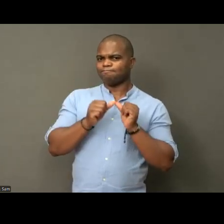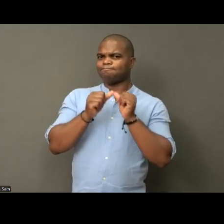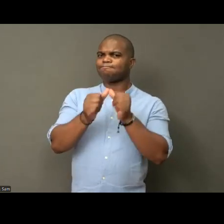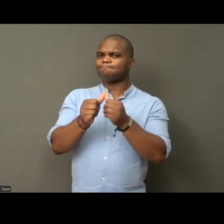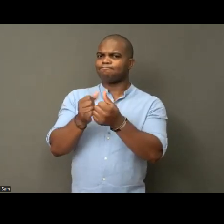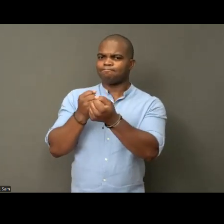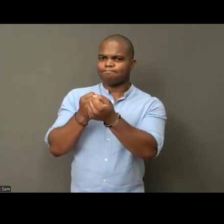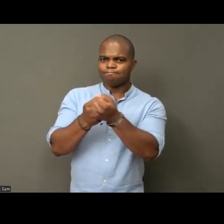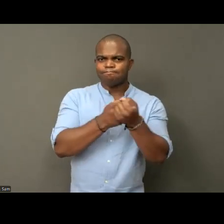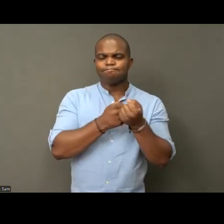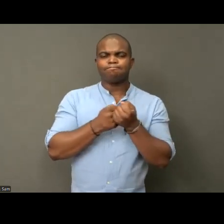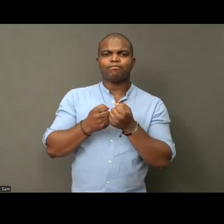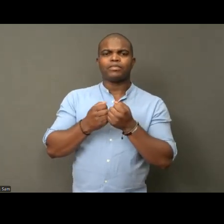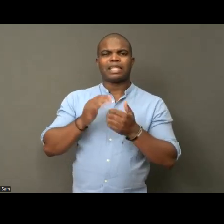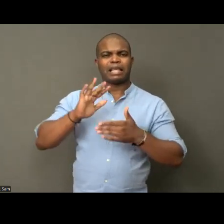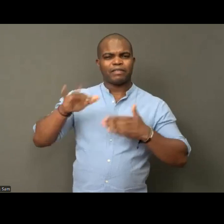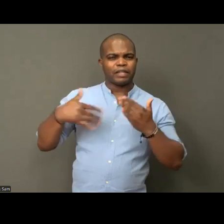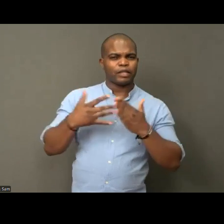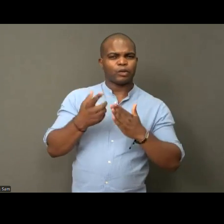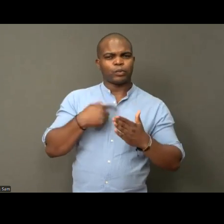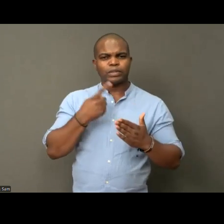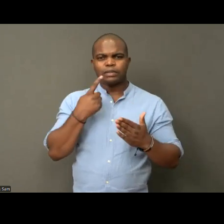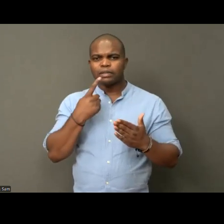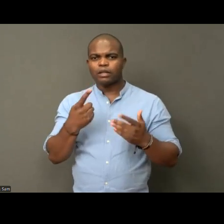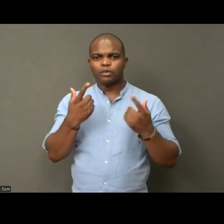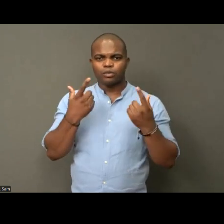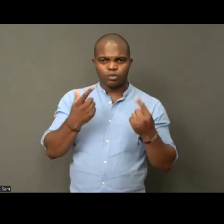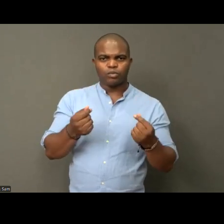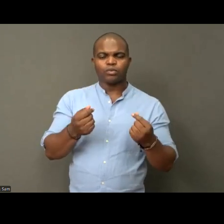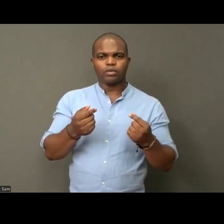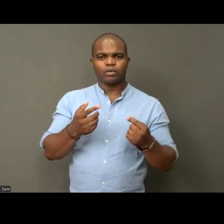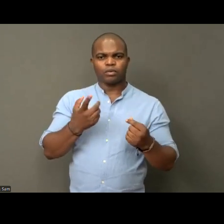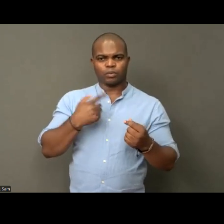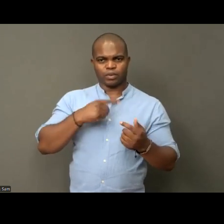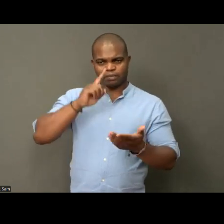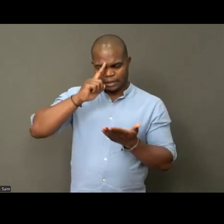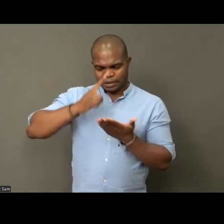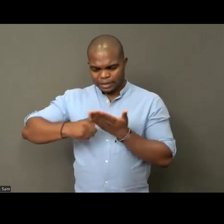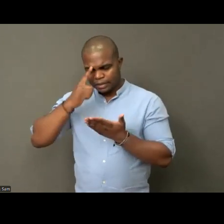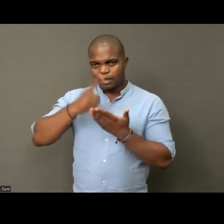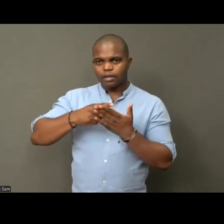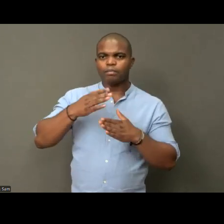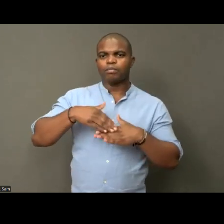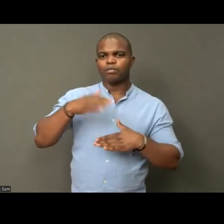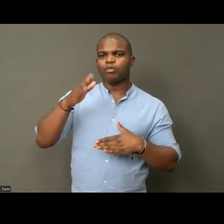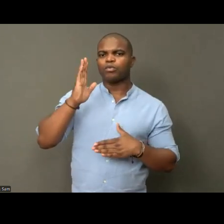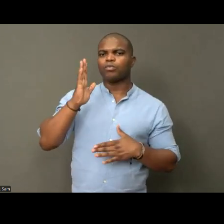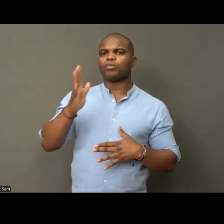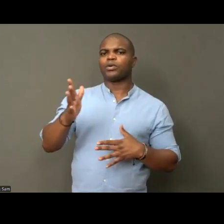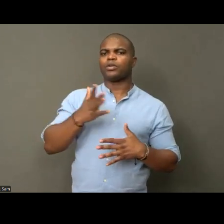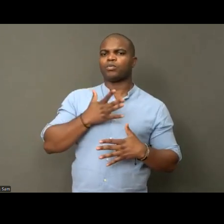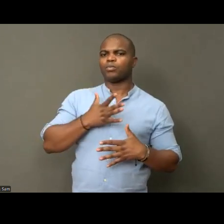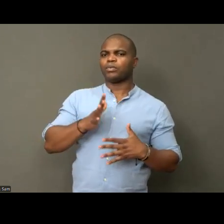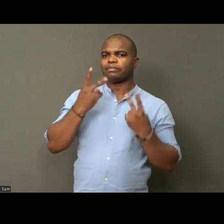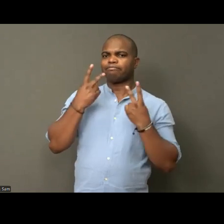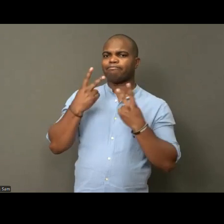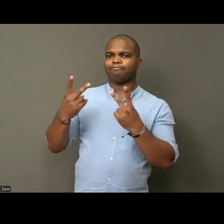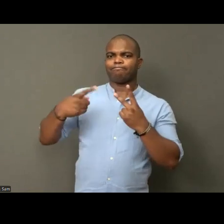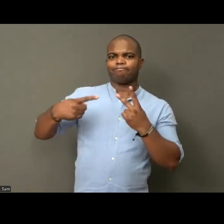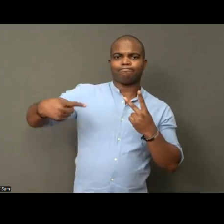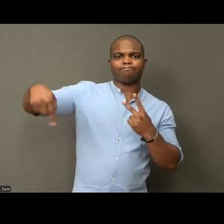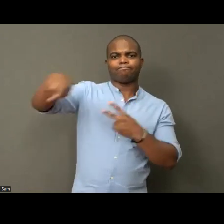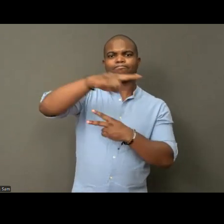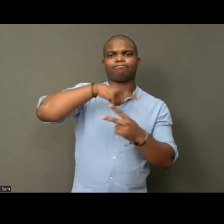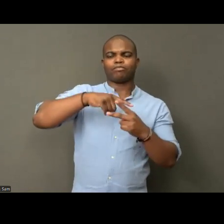de programa que tomamos, nós estamos dispostos a ver os rostos que estão por trás dos dados, por trás dos números.